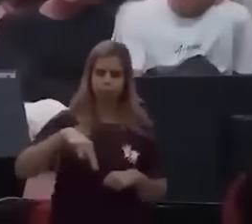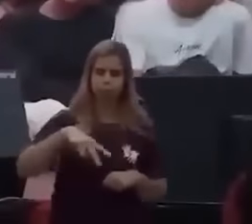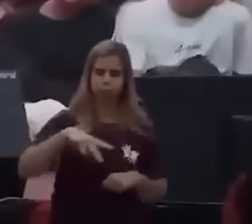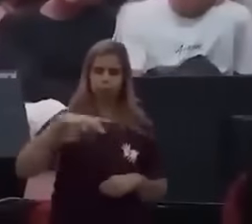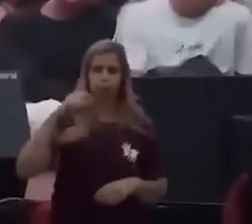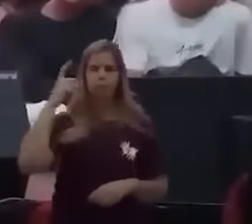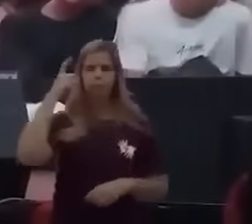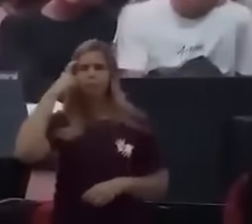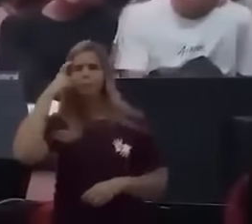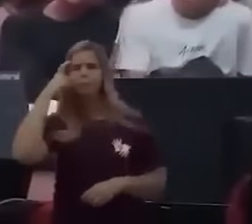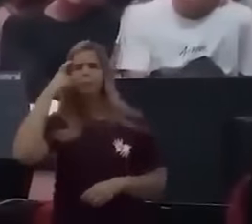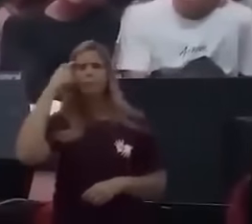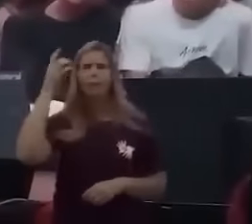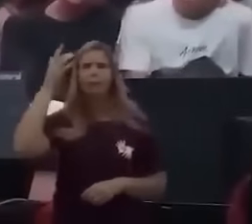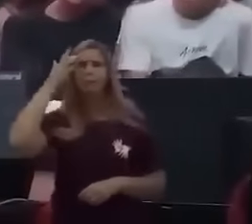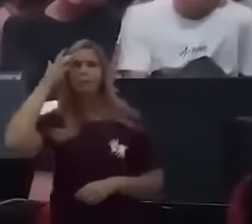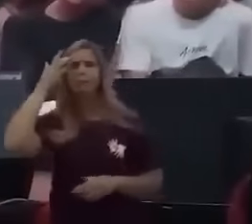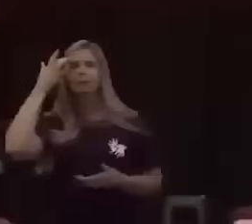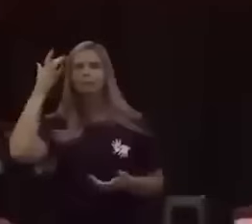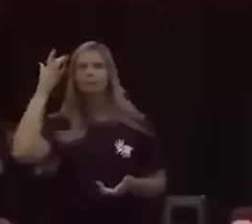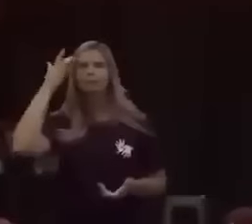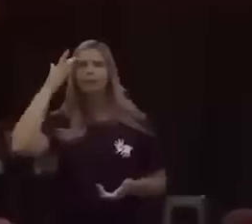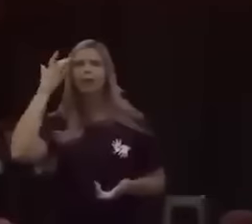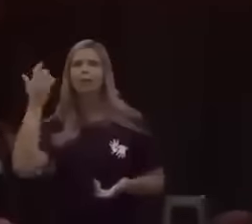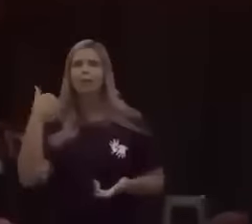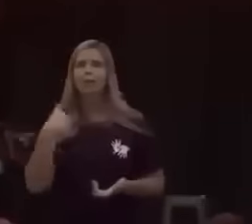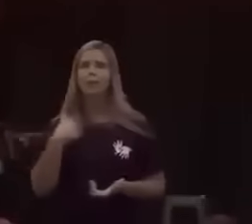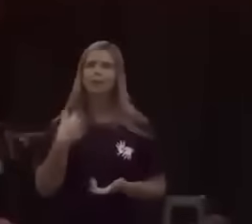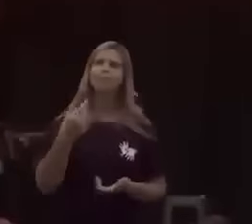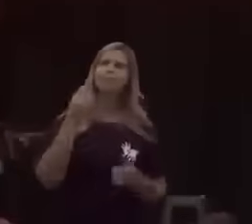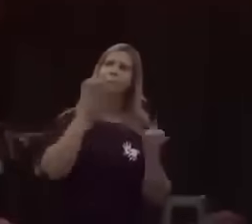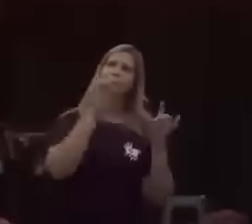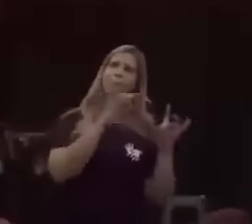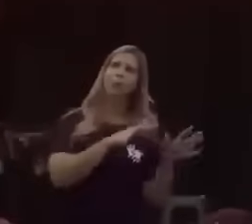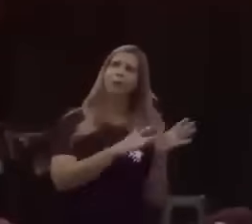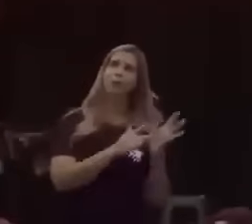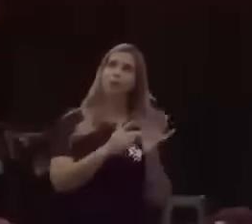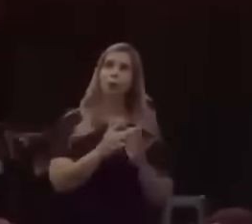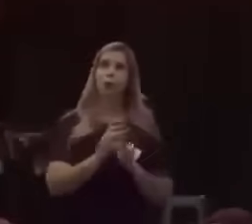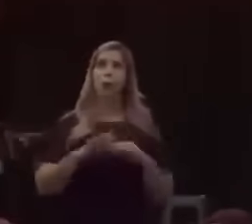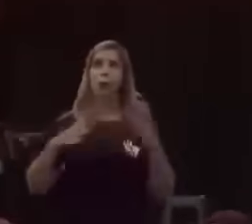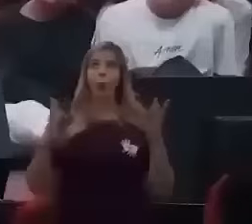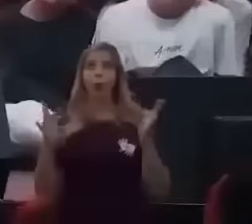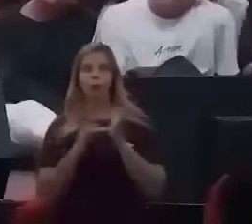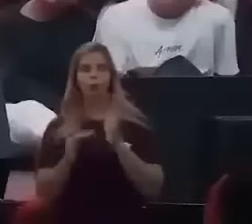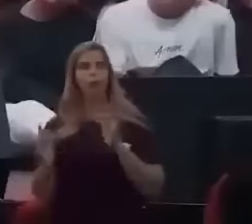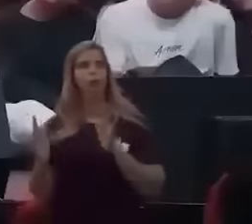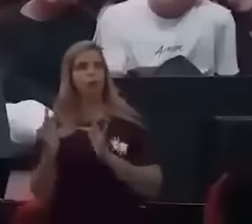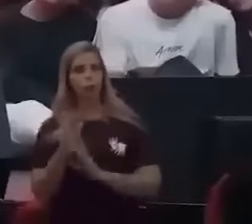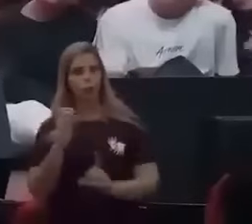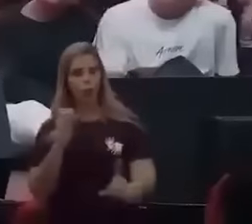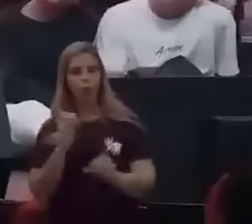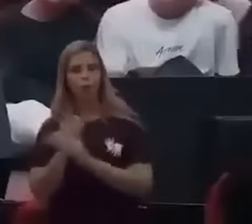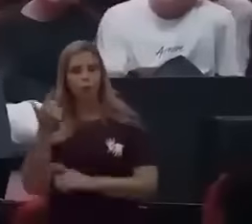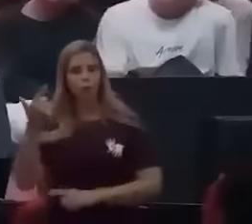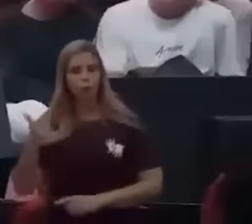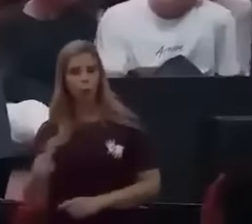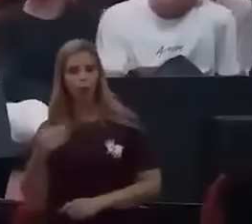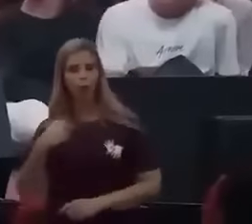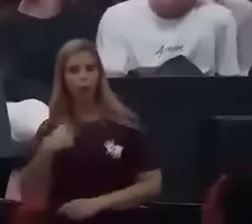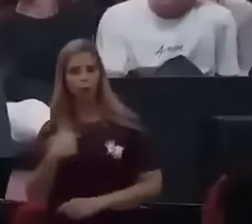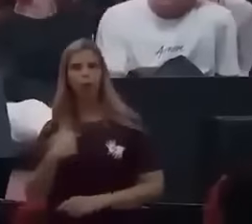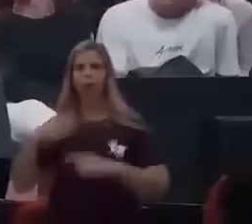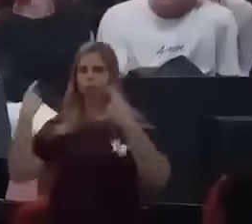consciência. Eu acho que ele ia caminhando e pensando assim: quando Jesus se encontrar comigo, ele vai me arrebentar todinho, ele vai me quebrar pelo